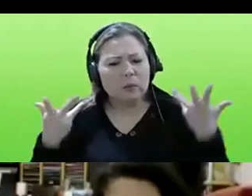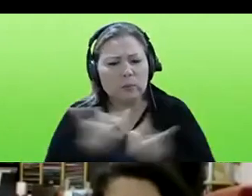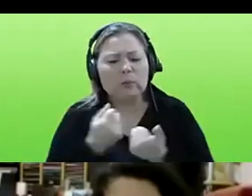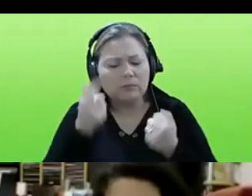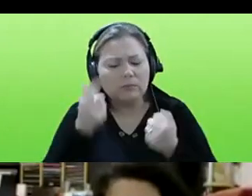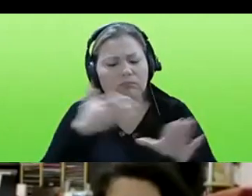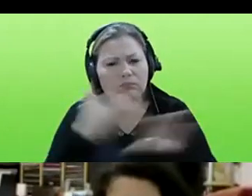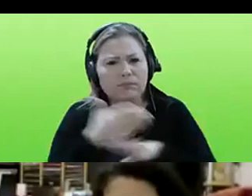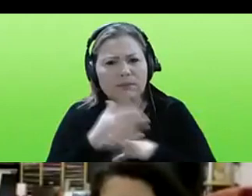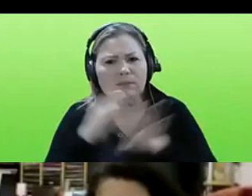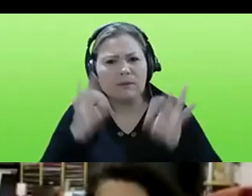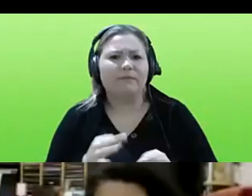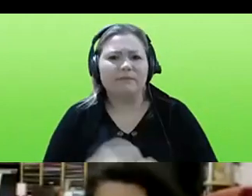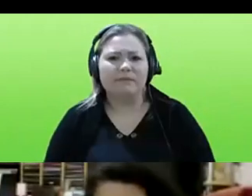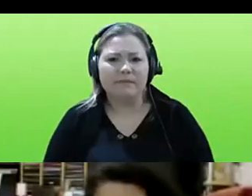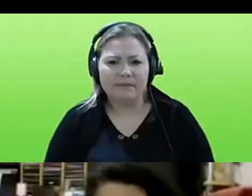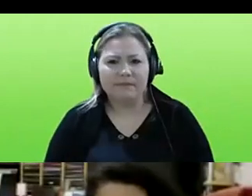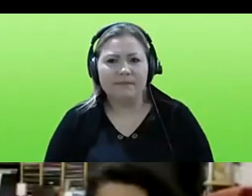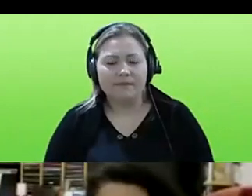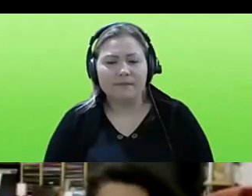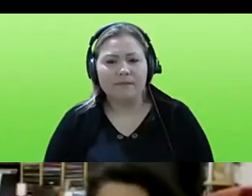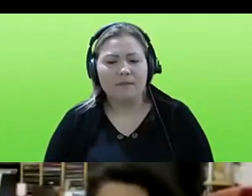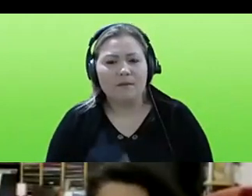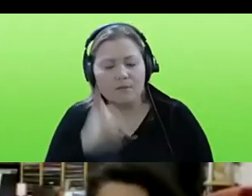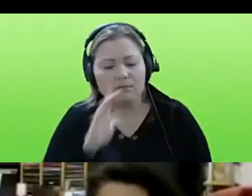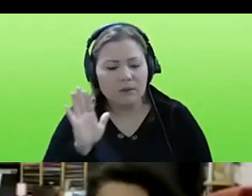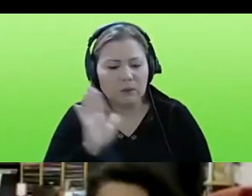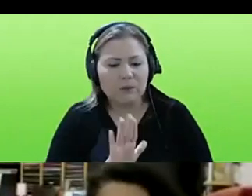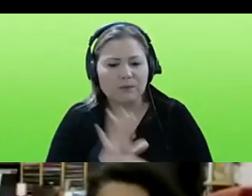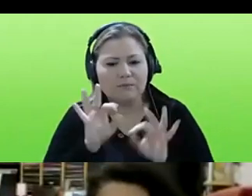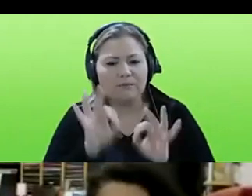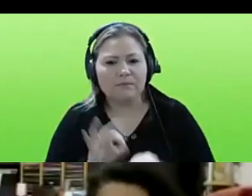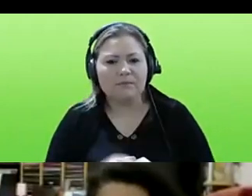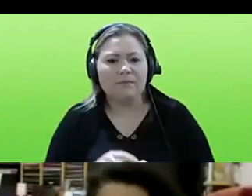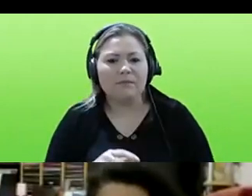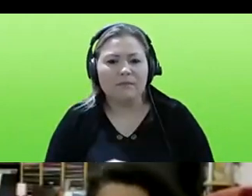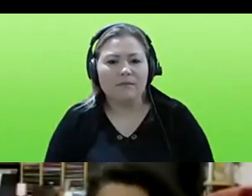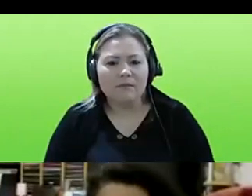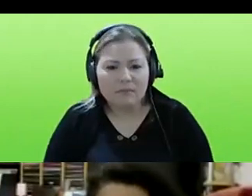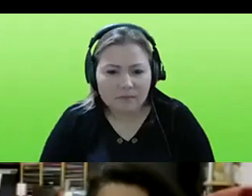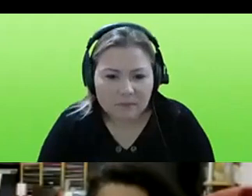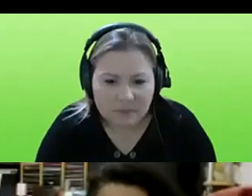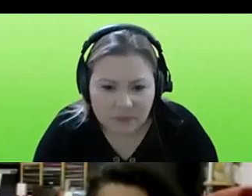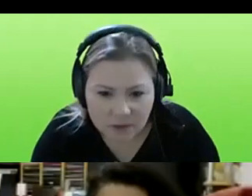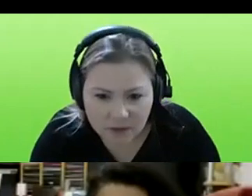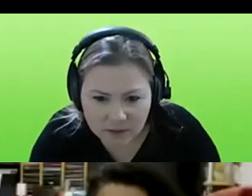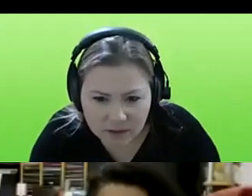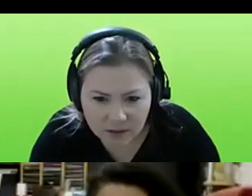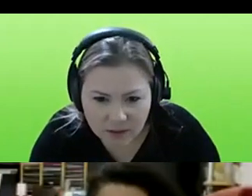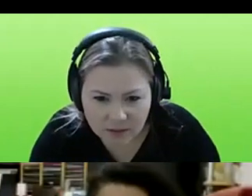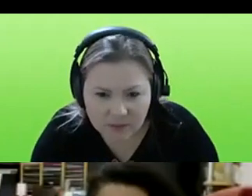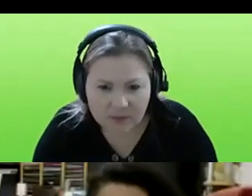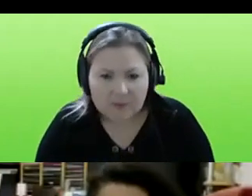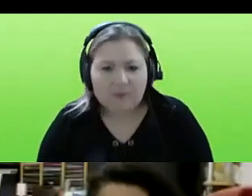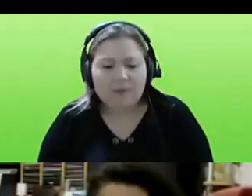participar e a contribuir assim para o nosso seminário.